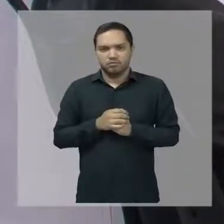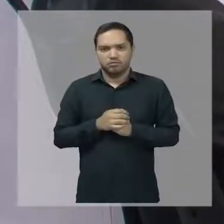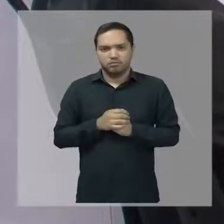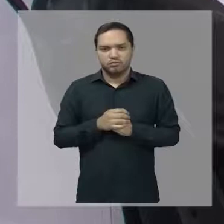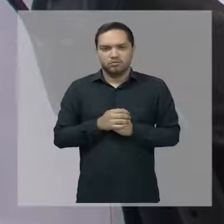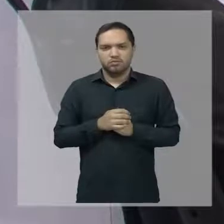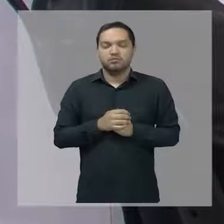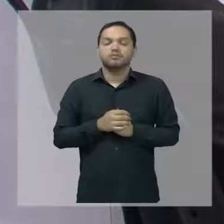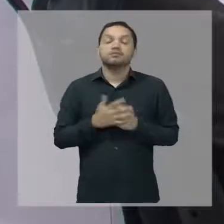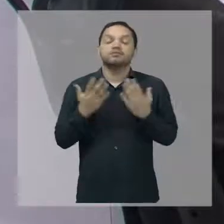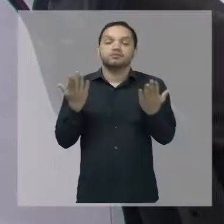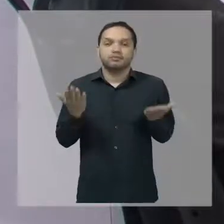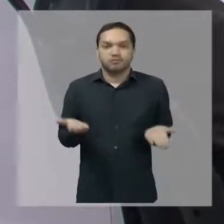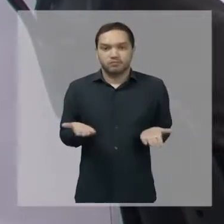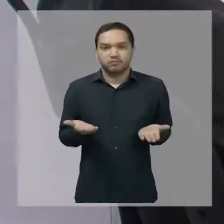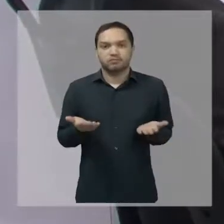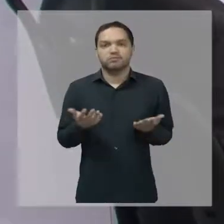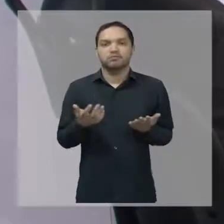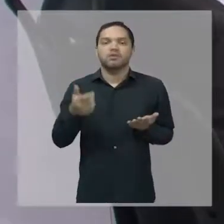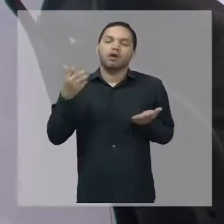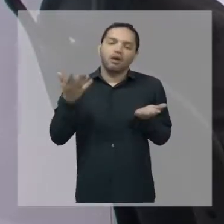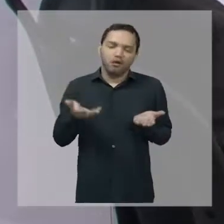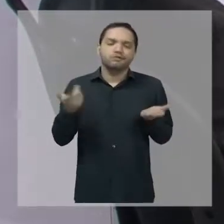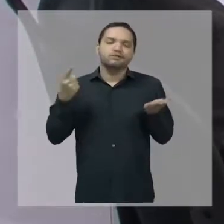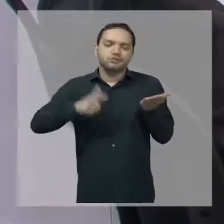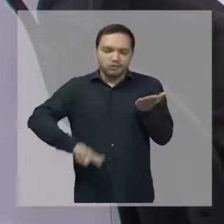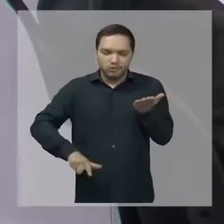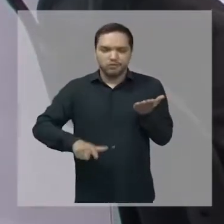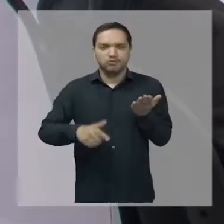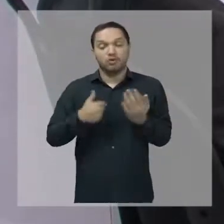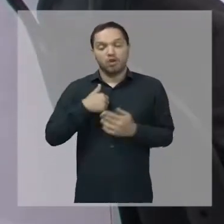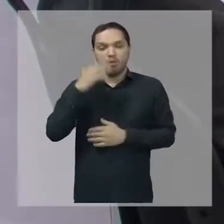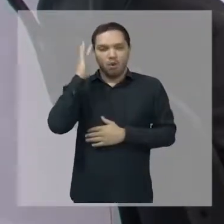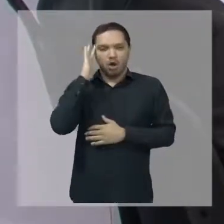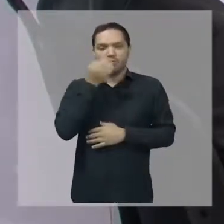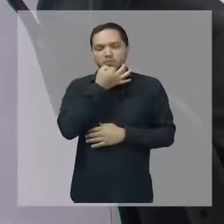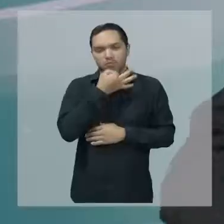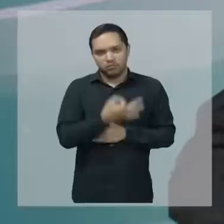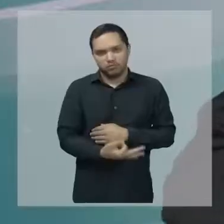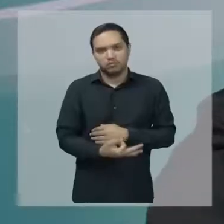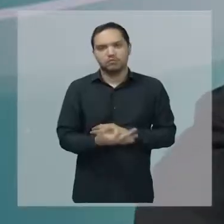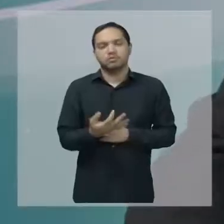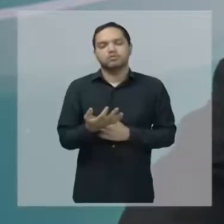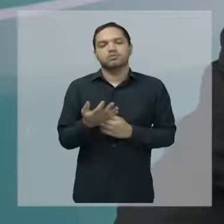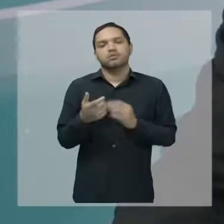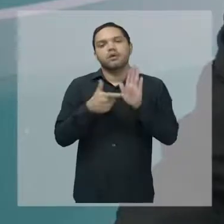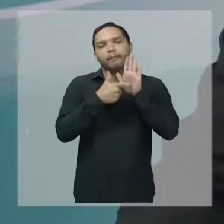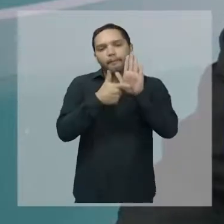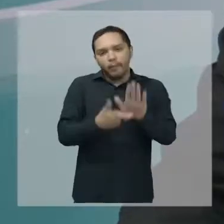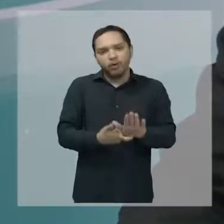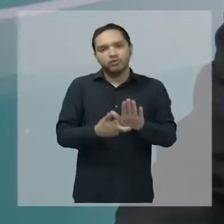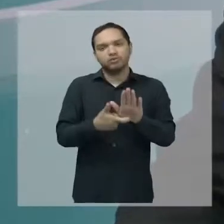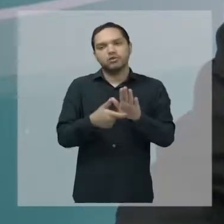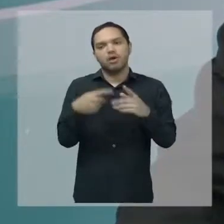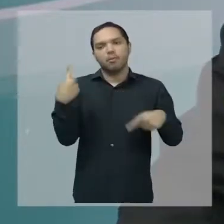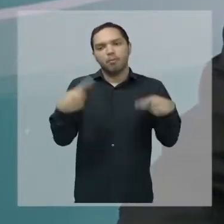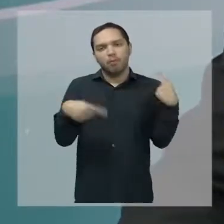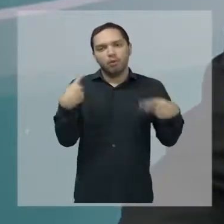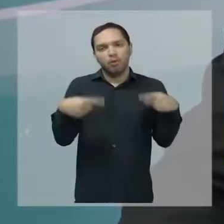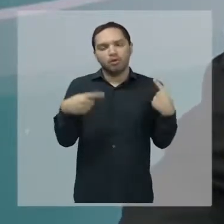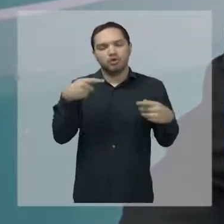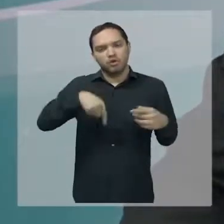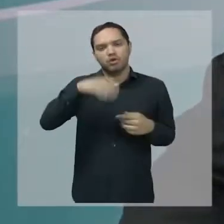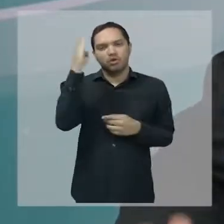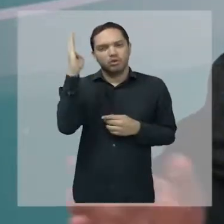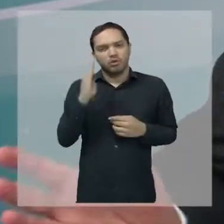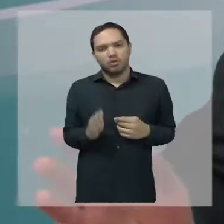raríssimos os exemplos nesse sentido. Então, é mais uma que mostra, no meu entendimento, né, o desgaste, o fracasso que é a